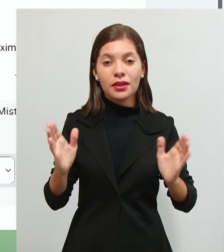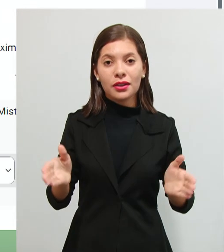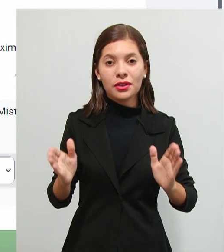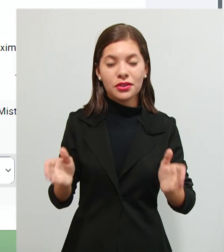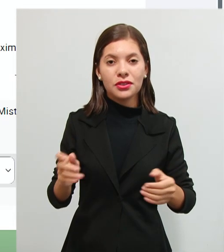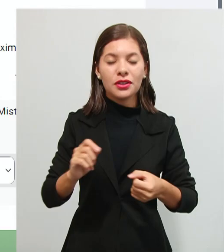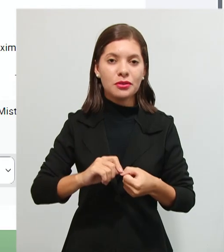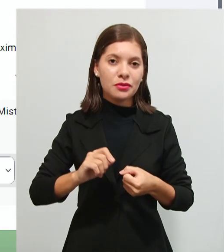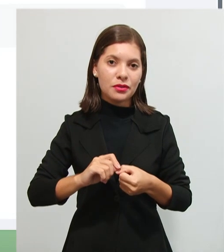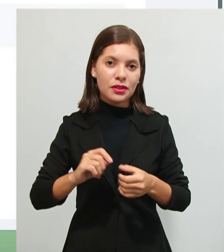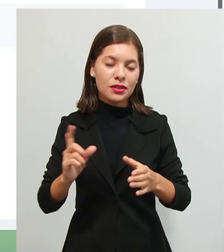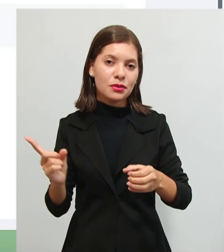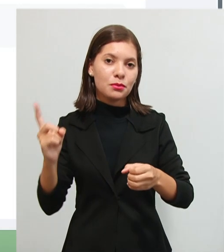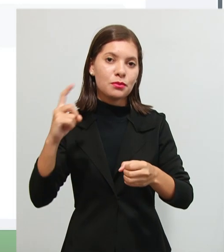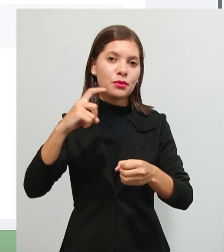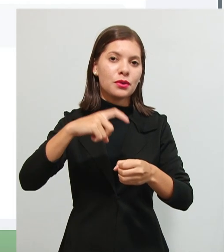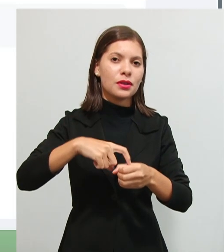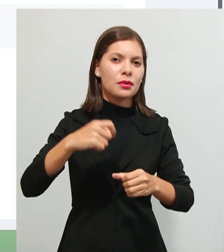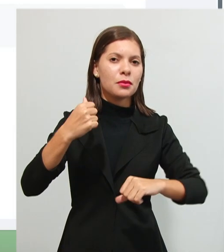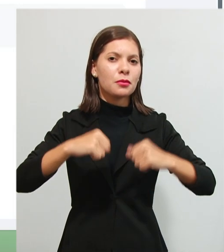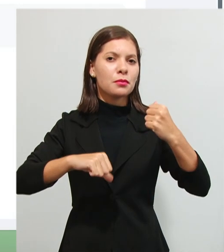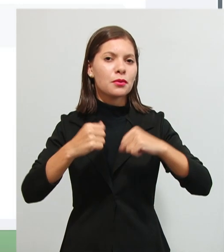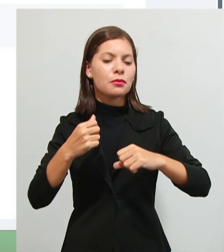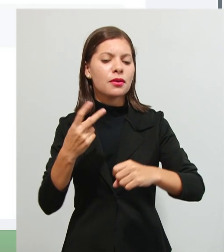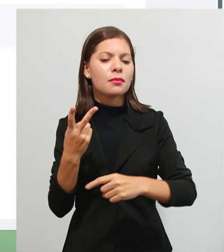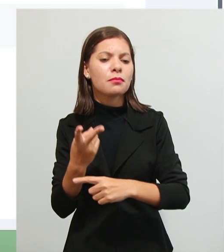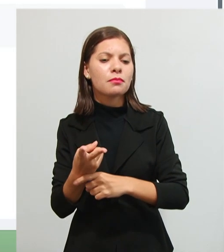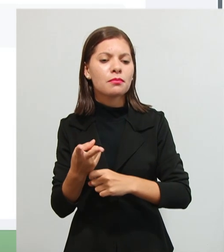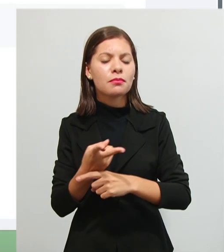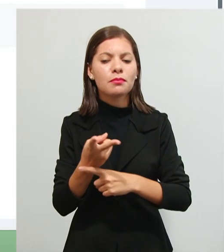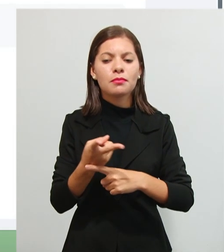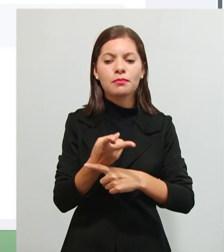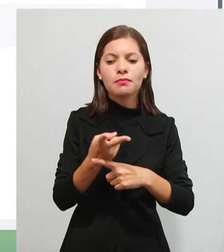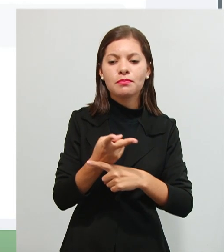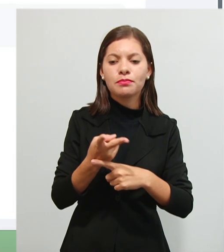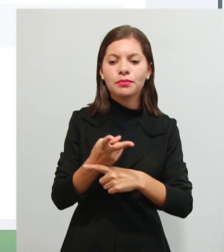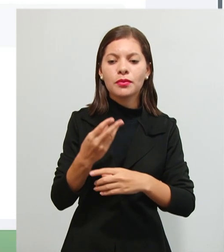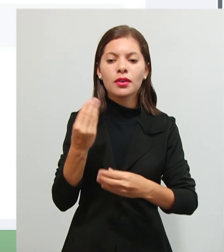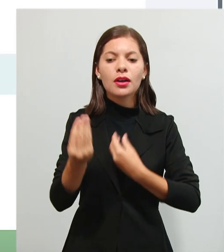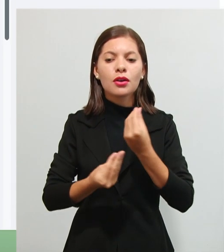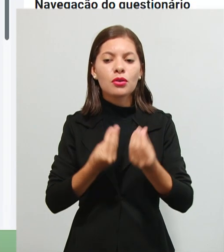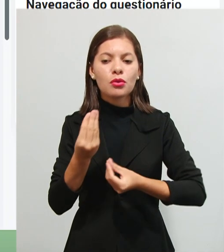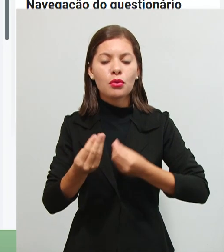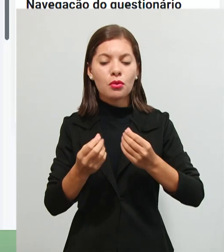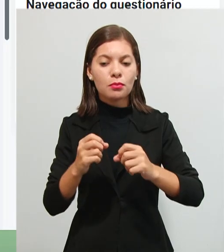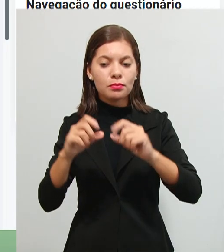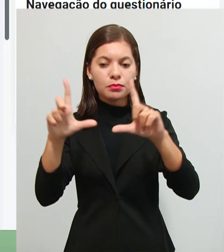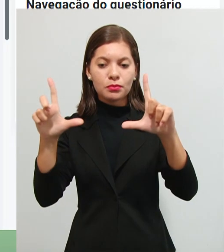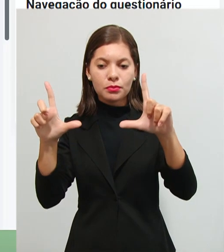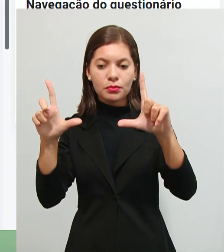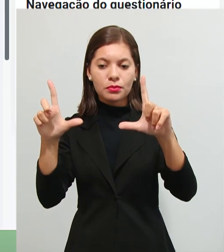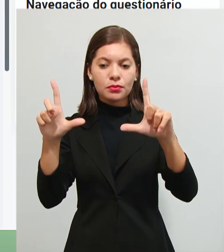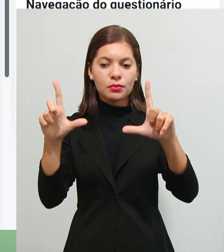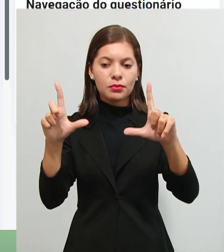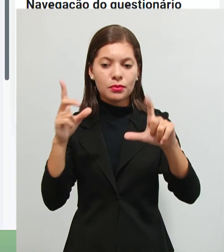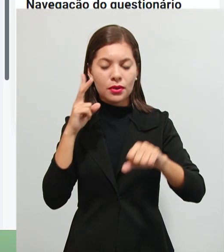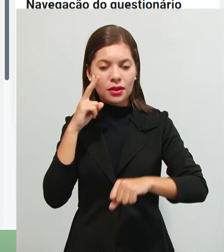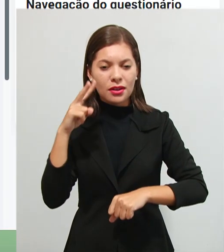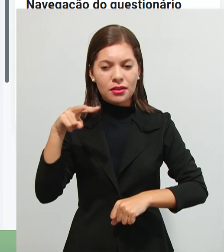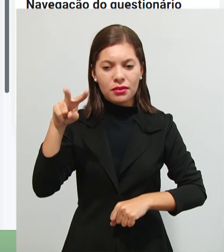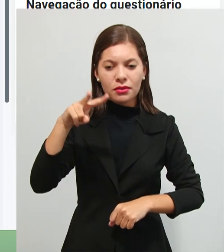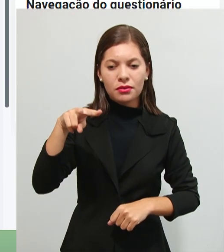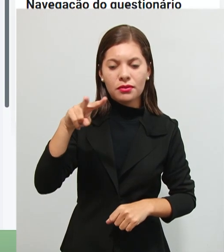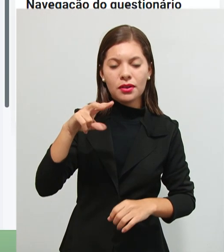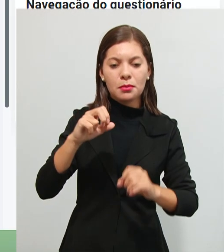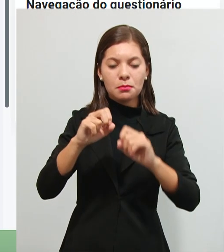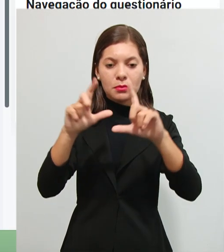questão, vamos voltar lá para a prova para verificar como que apareceria a prova. Estou na prova, visualizar a questão e já